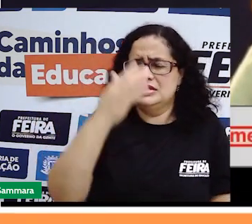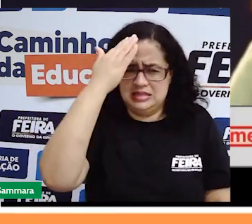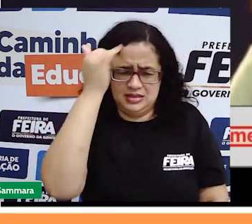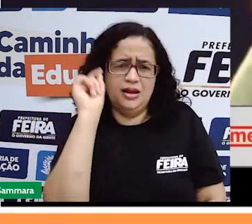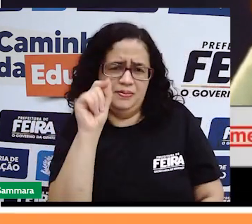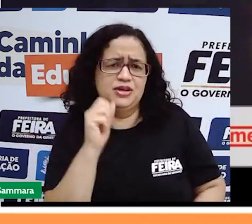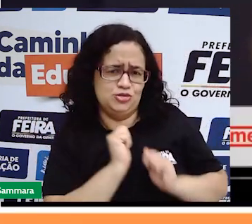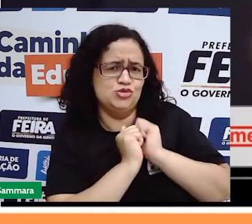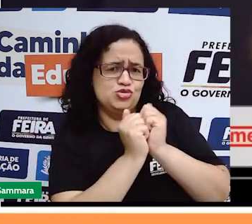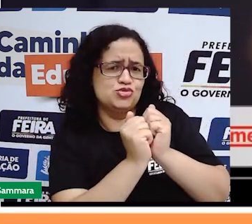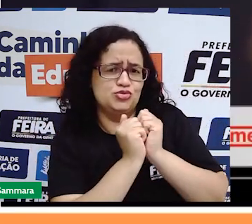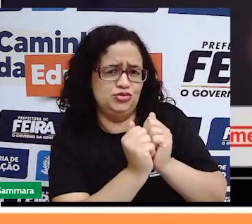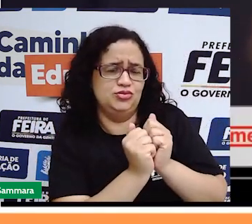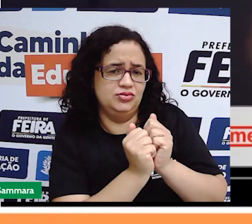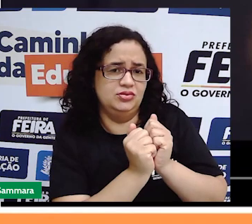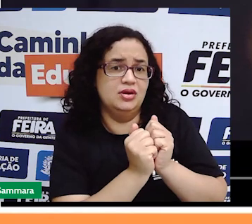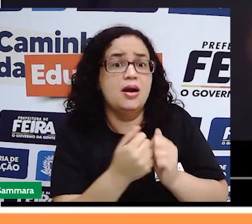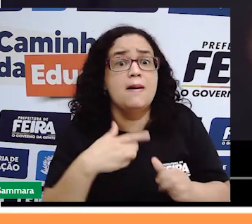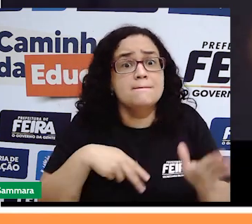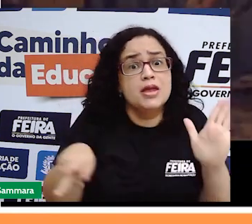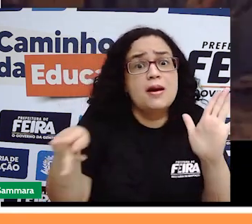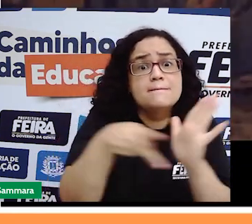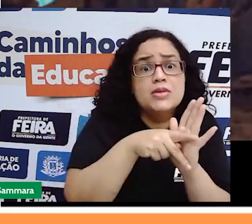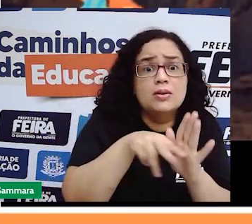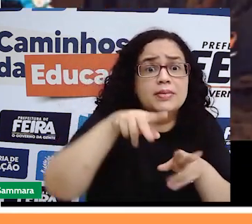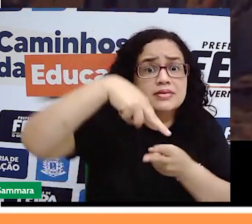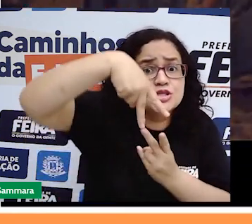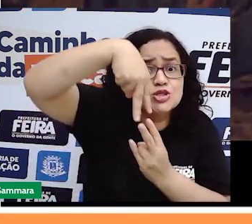dançando comigo? Minha própria sombra.